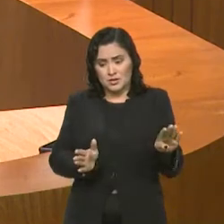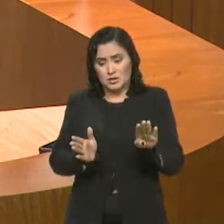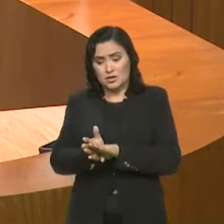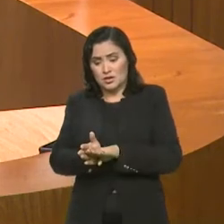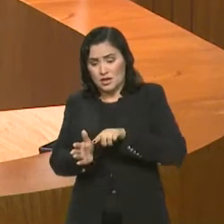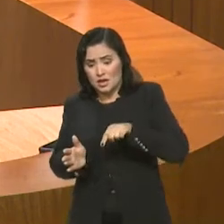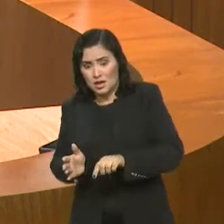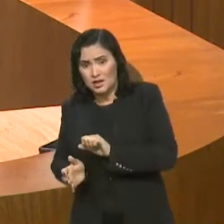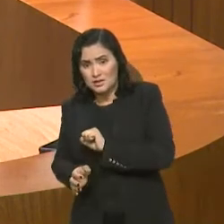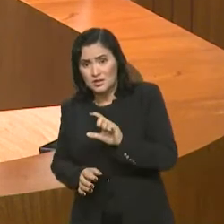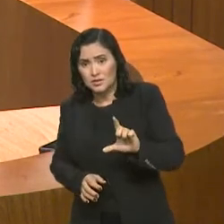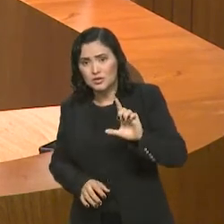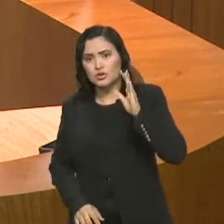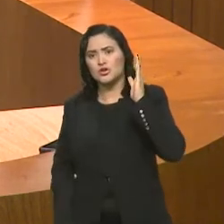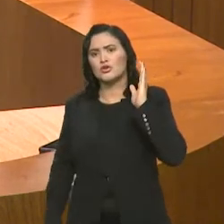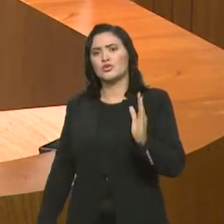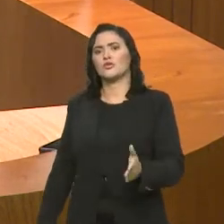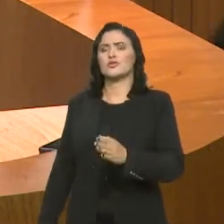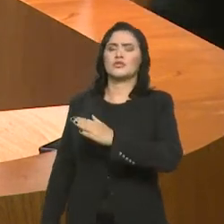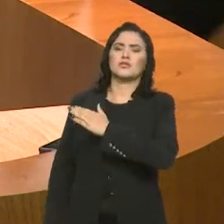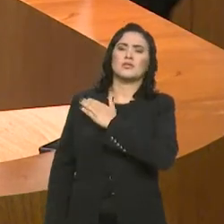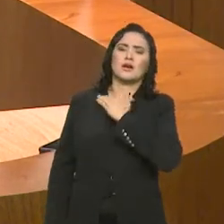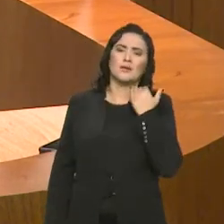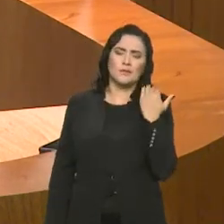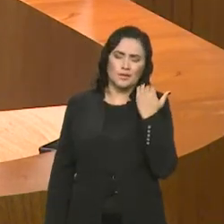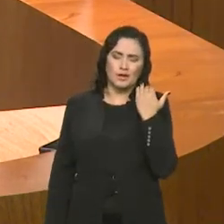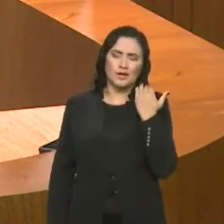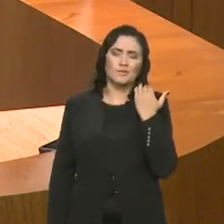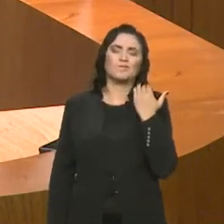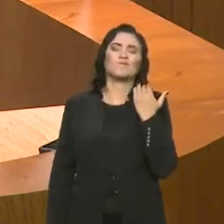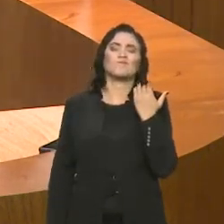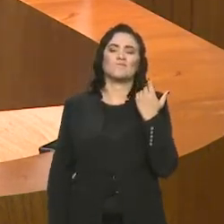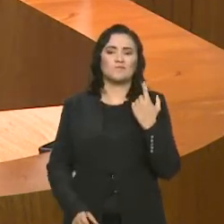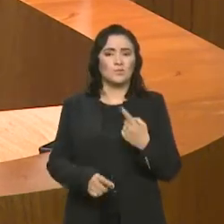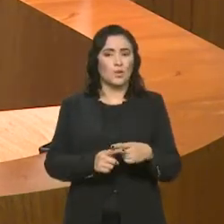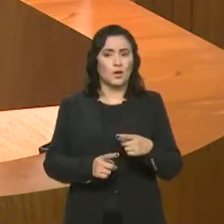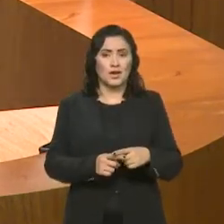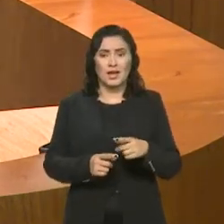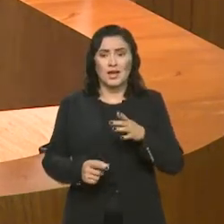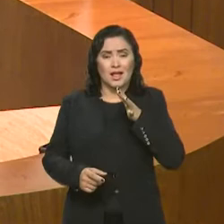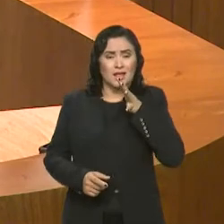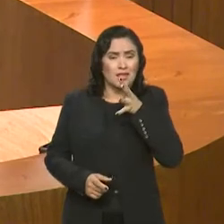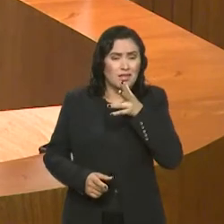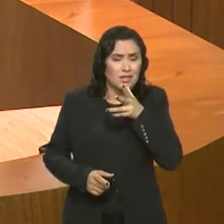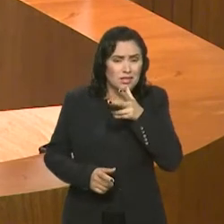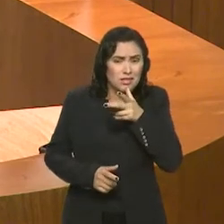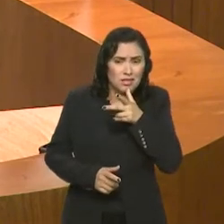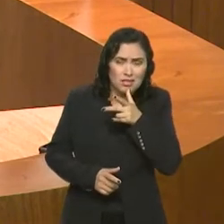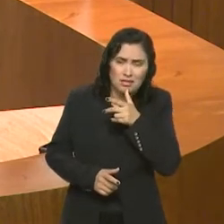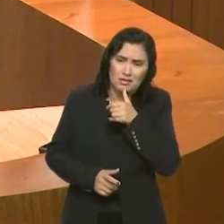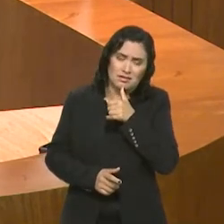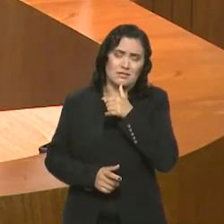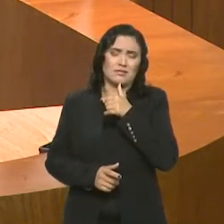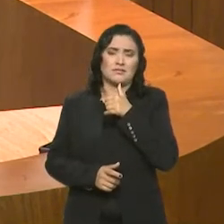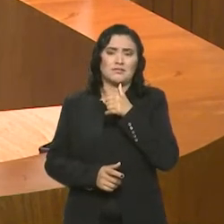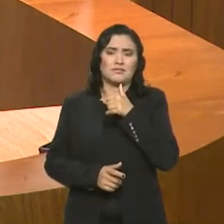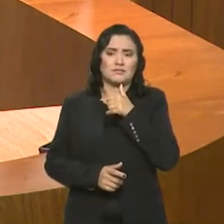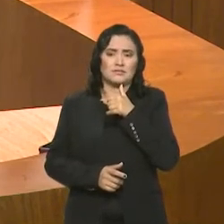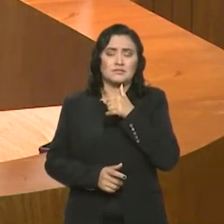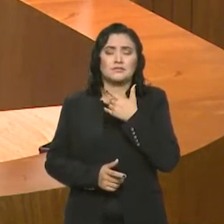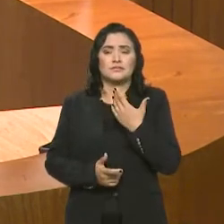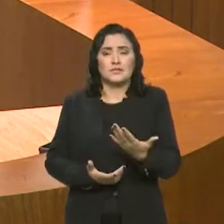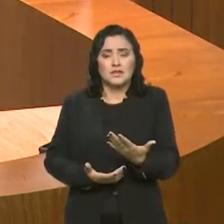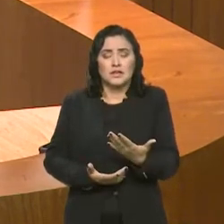óbito, que não dá tempo de ser socorrido. Então, um transtorno total para a